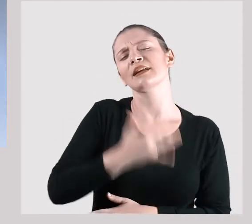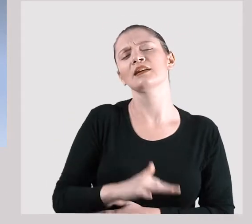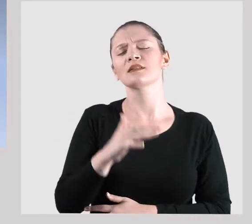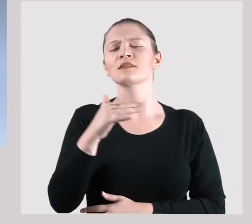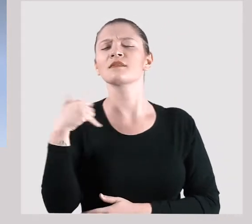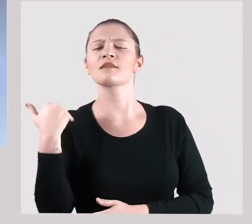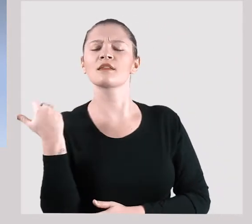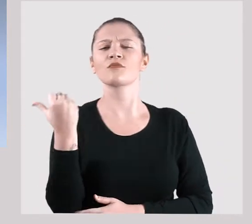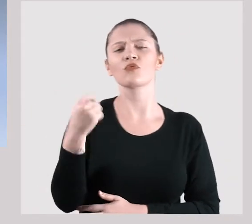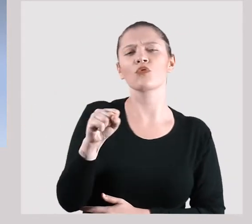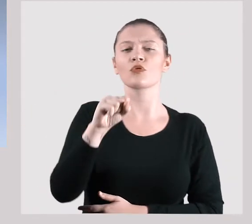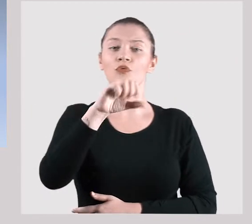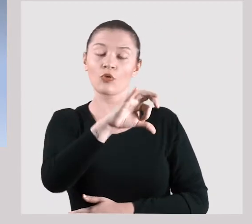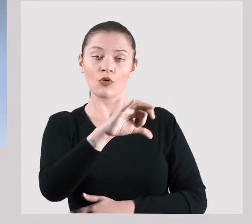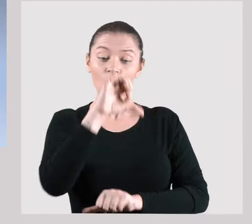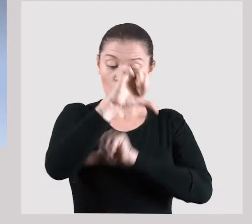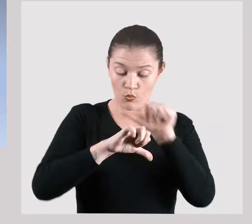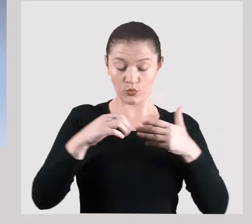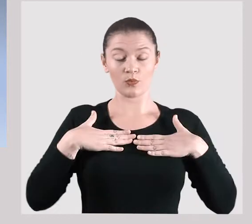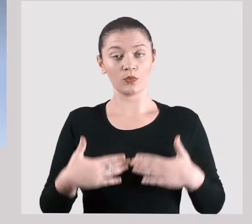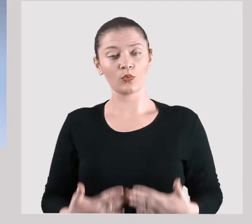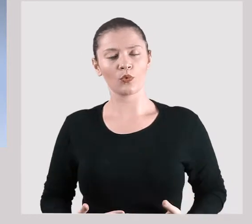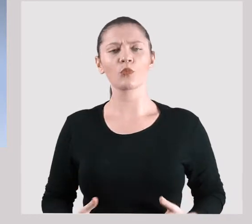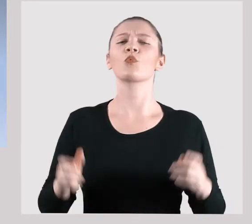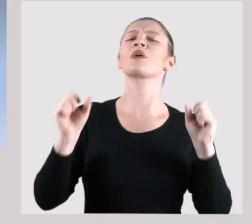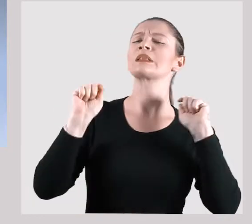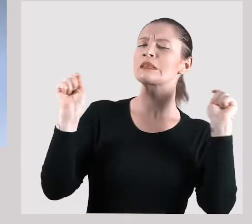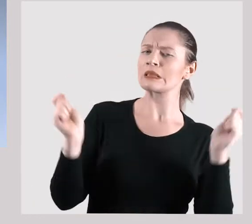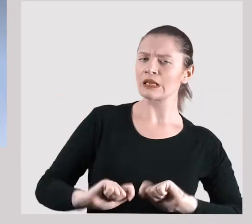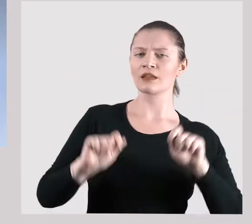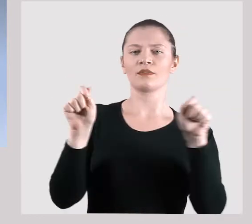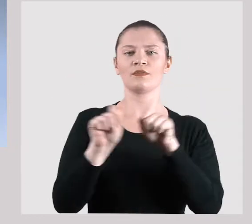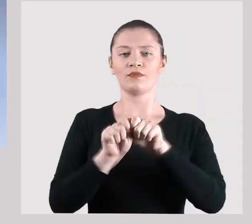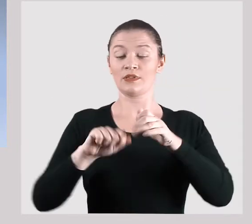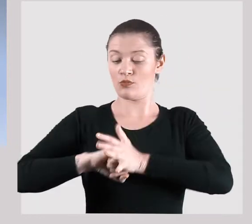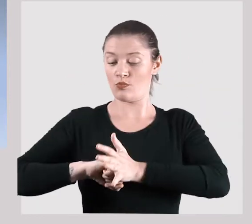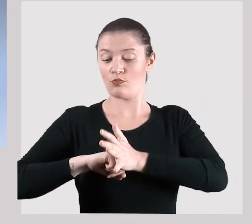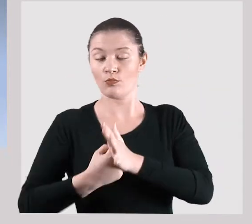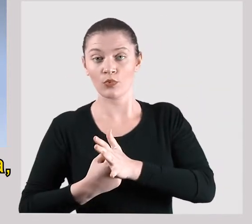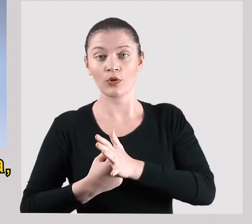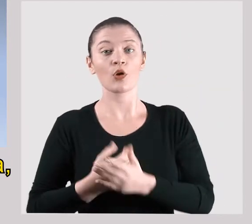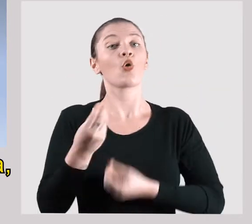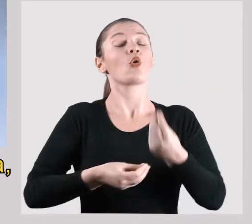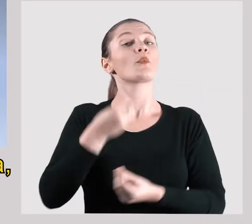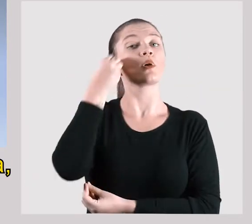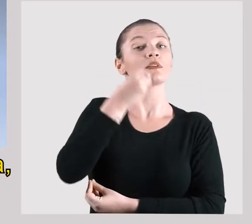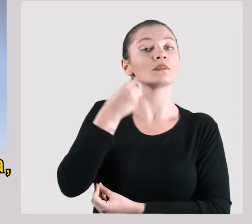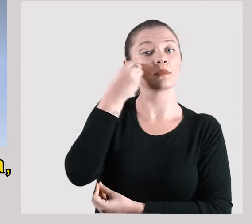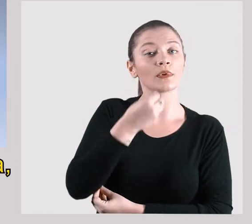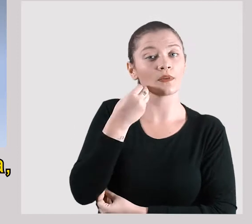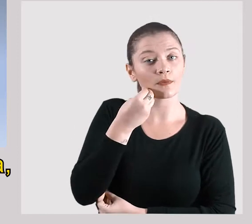mudança corporal, já podem fazer o bloqueio a título experimental. A